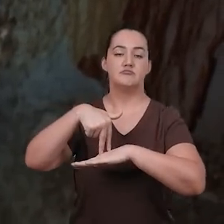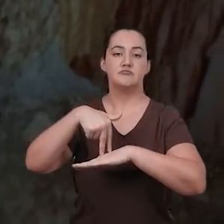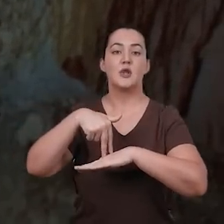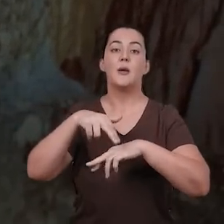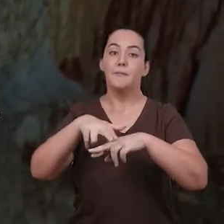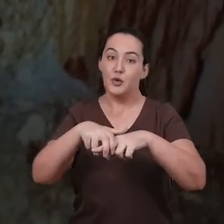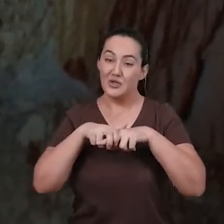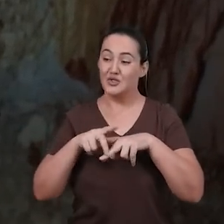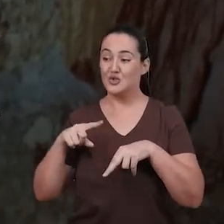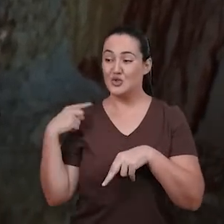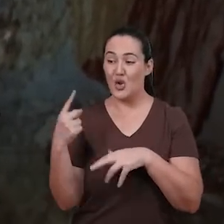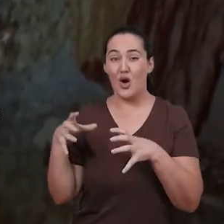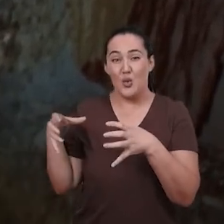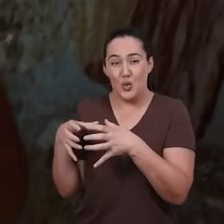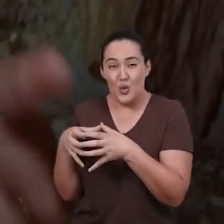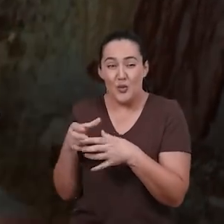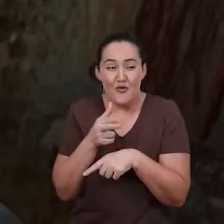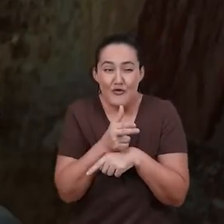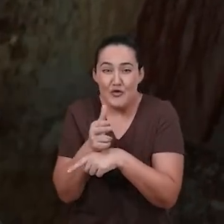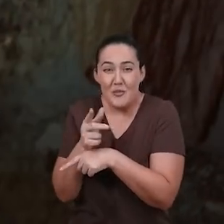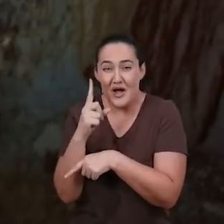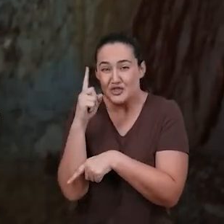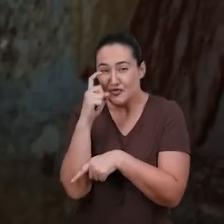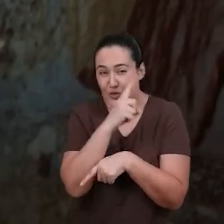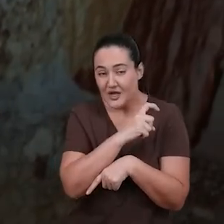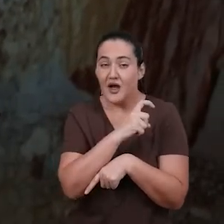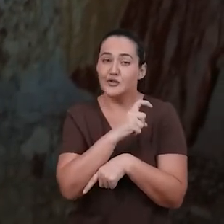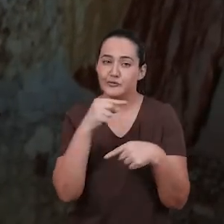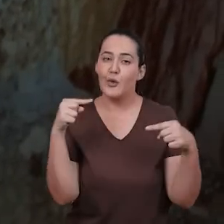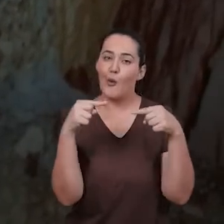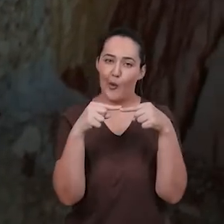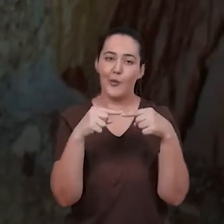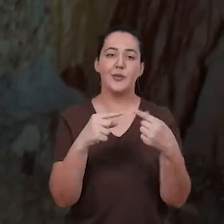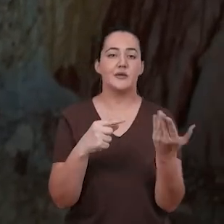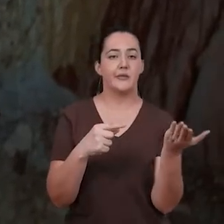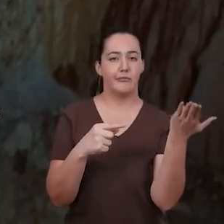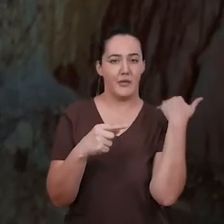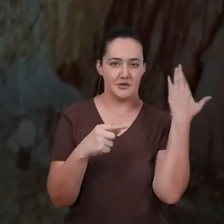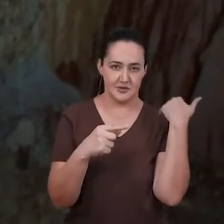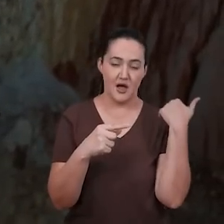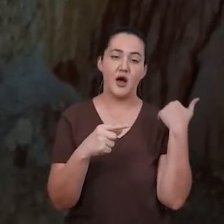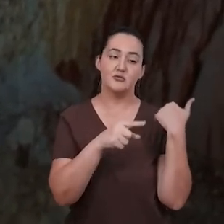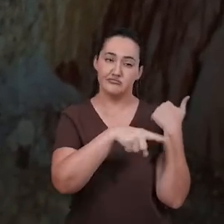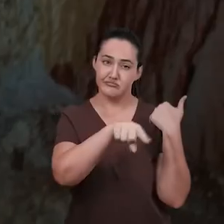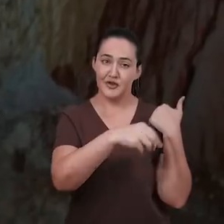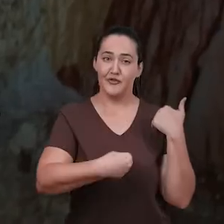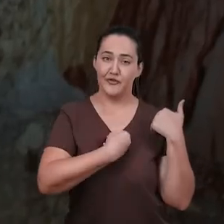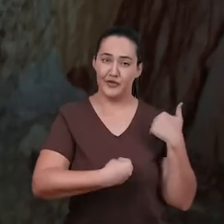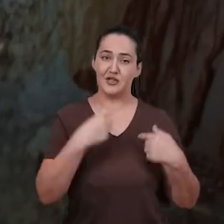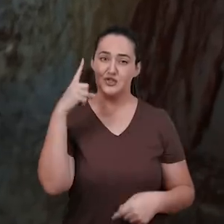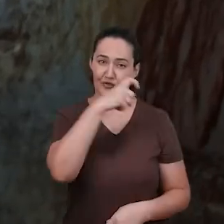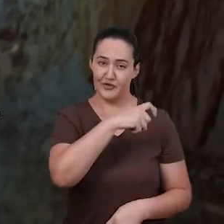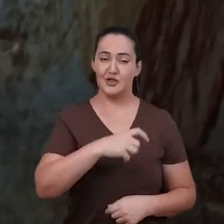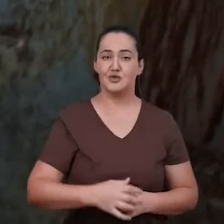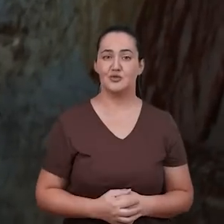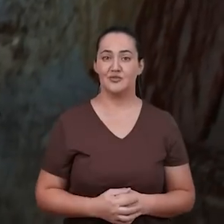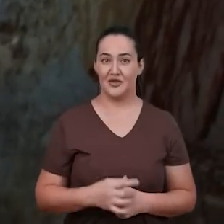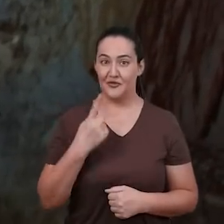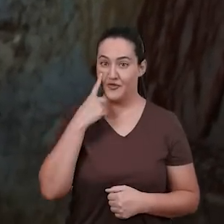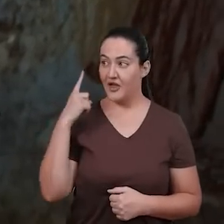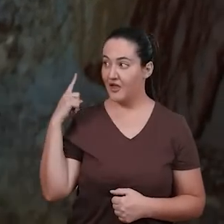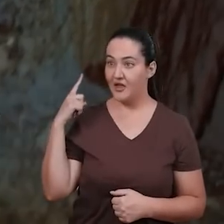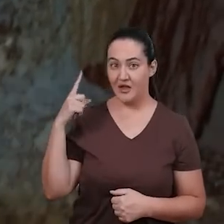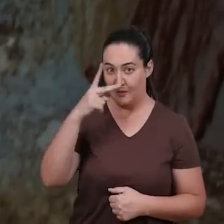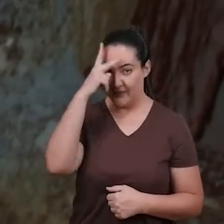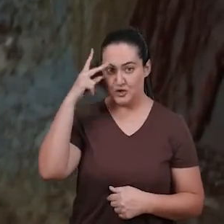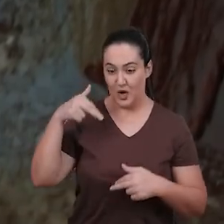as dificuldades que a equipe está passando para filmar aqui fazem parte da argumentação do que você vai conhecer a respeito desse programa. Tá vendo?